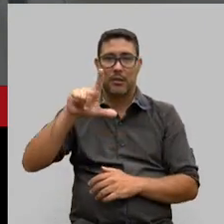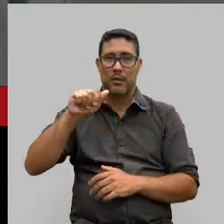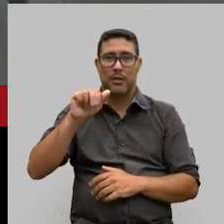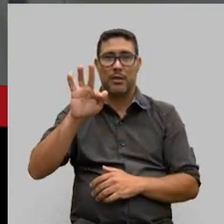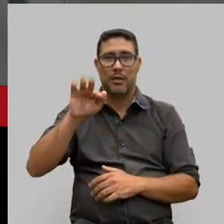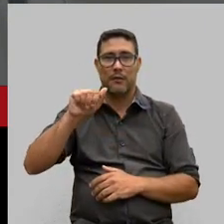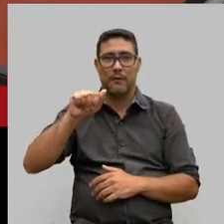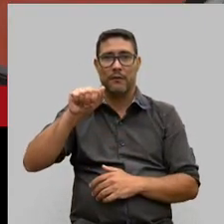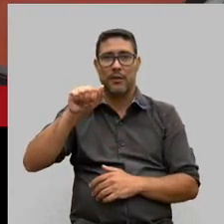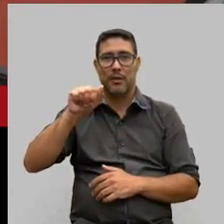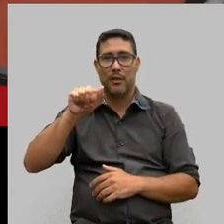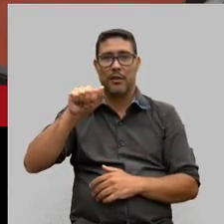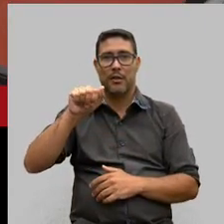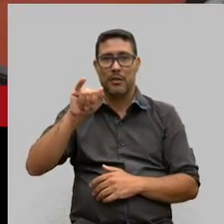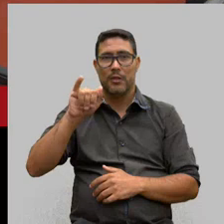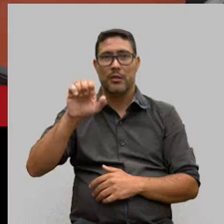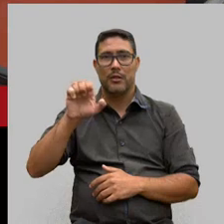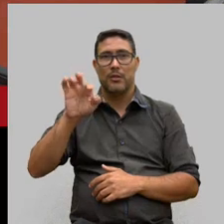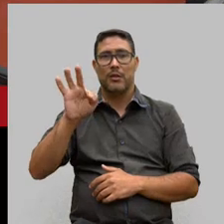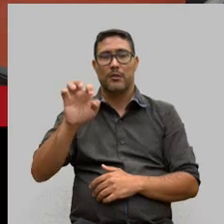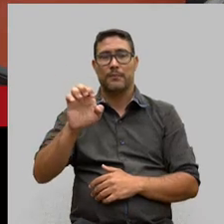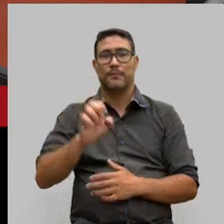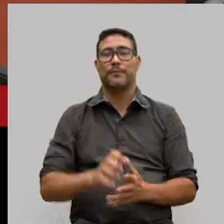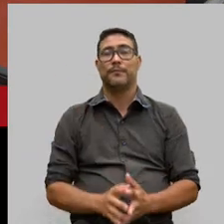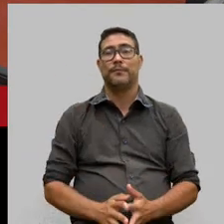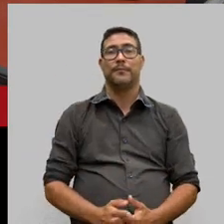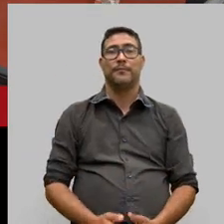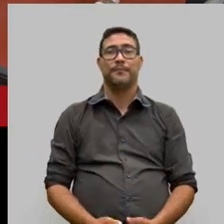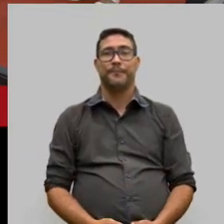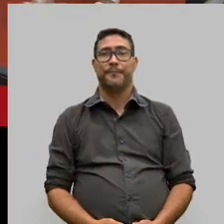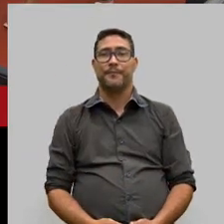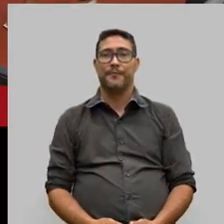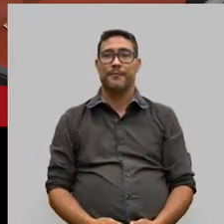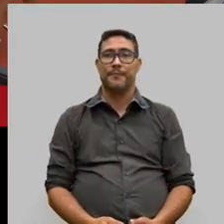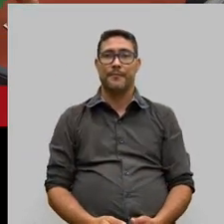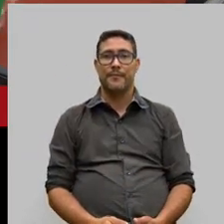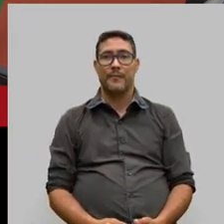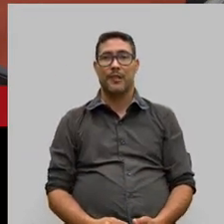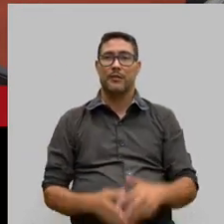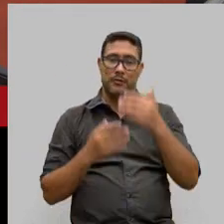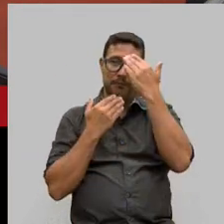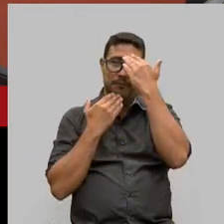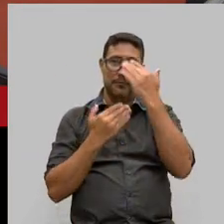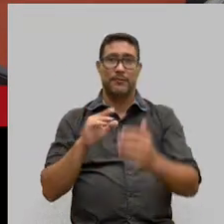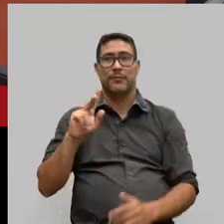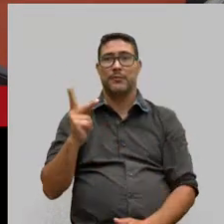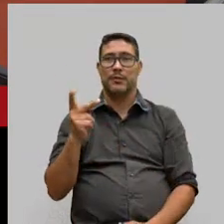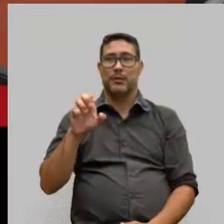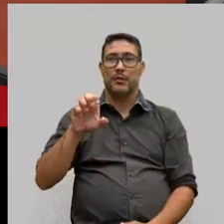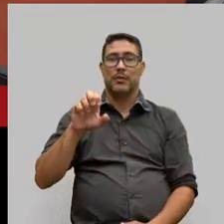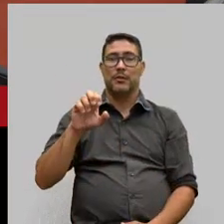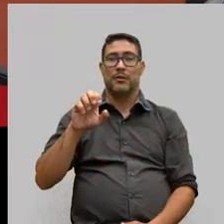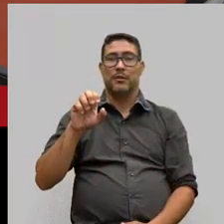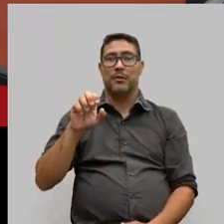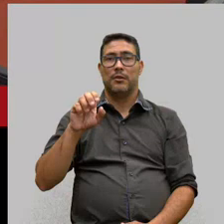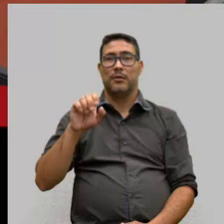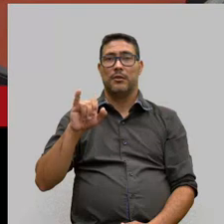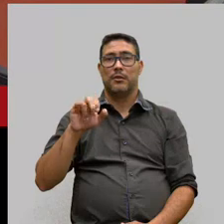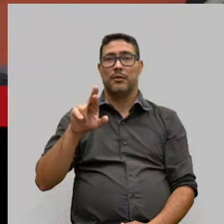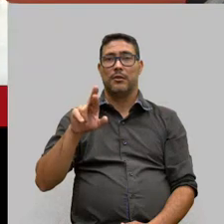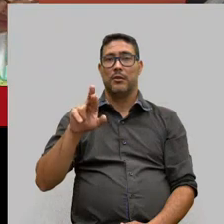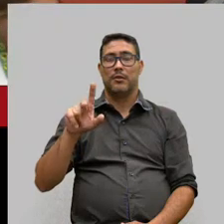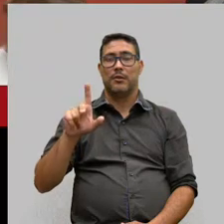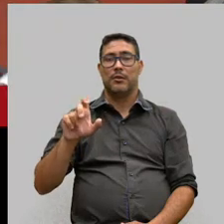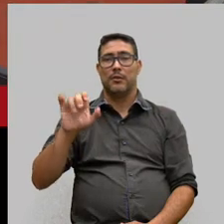muito obrigada viu Obrigado agora é que é presidente da